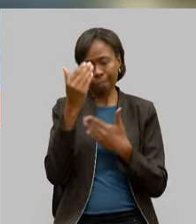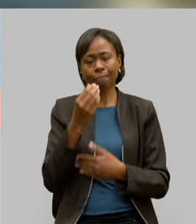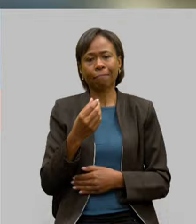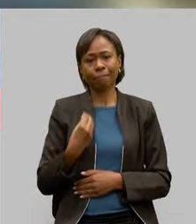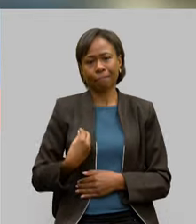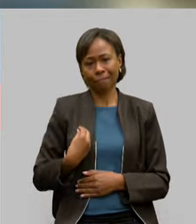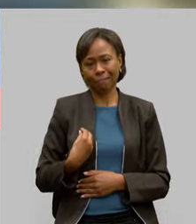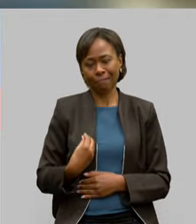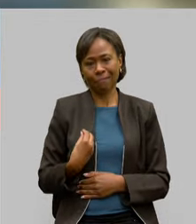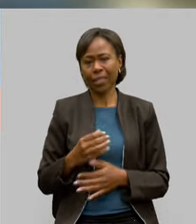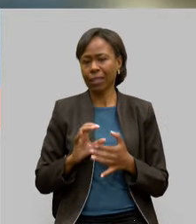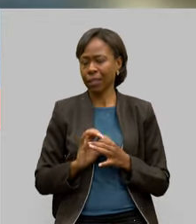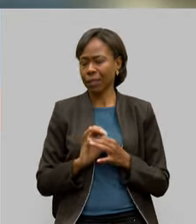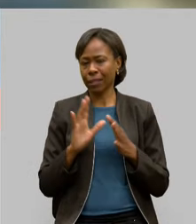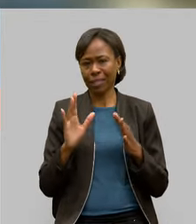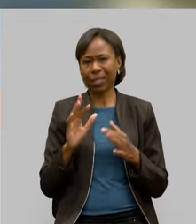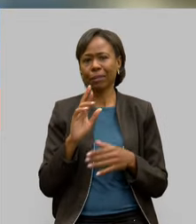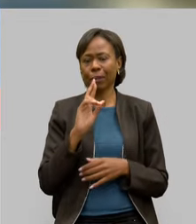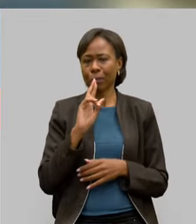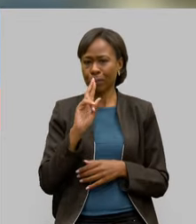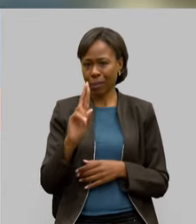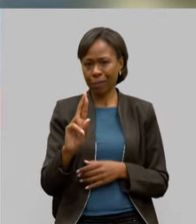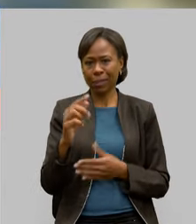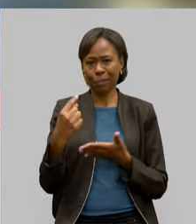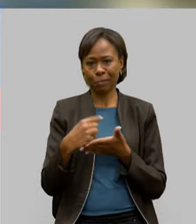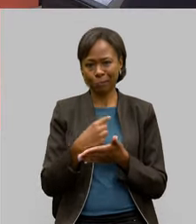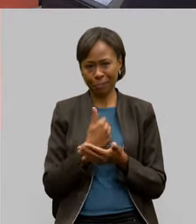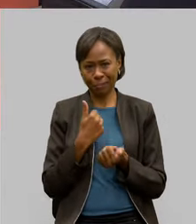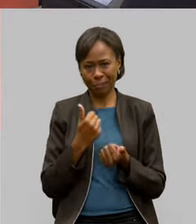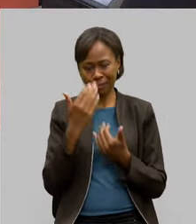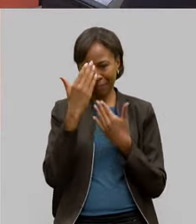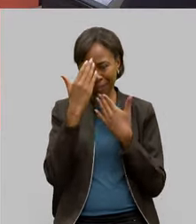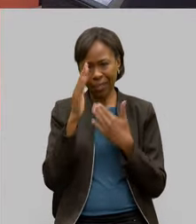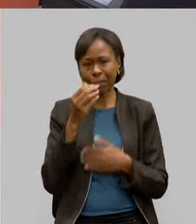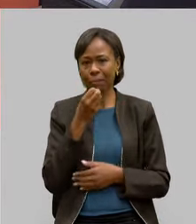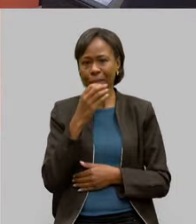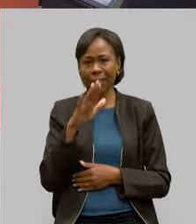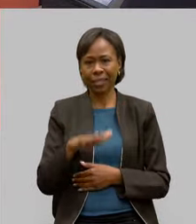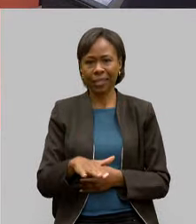e estamos disponíveis aí se houver questionamentos Muito obrigado boa